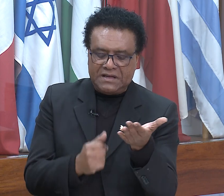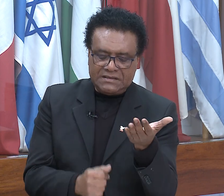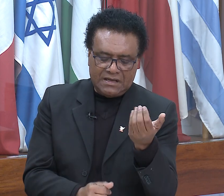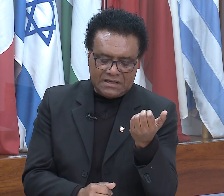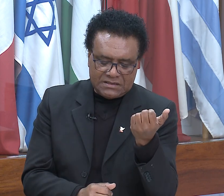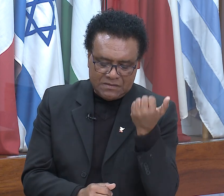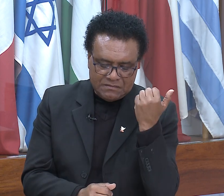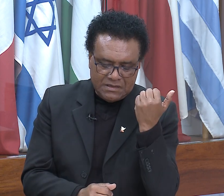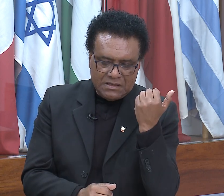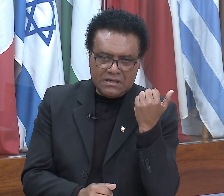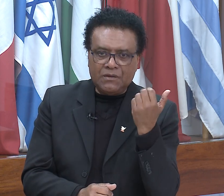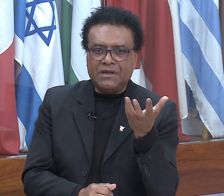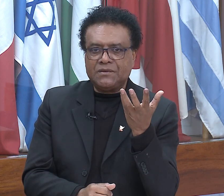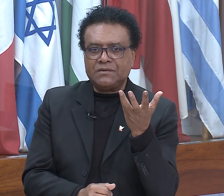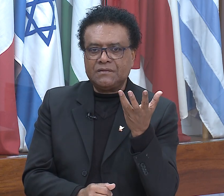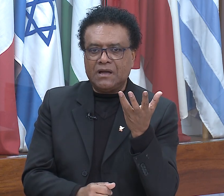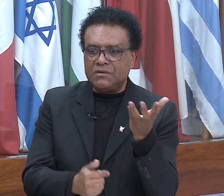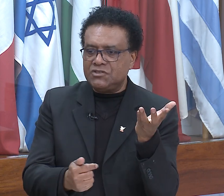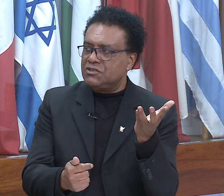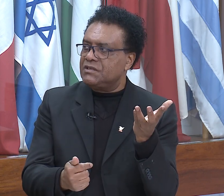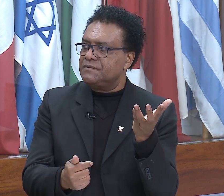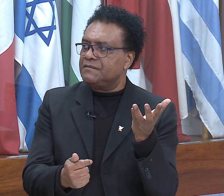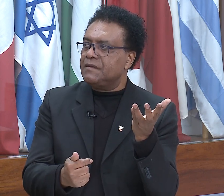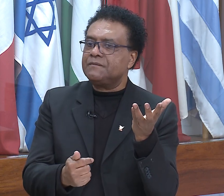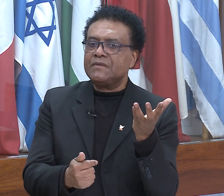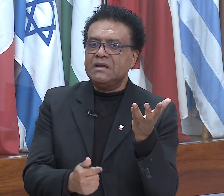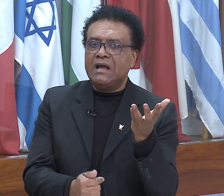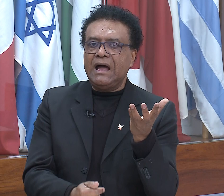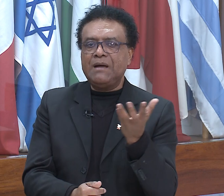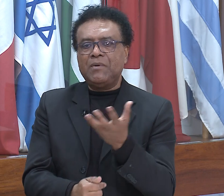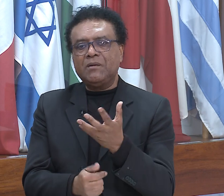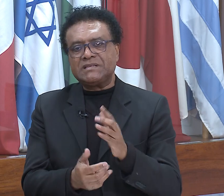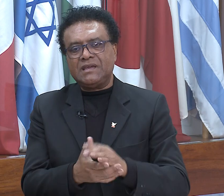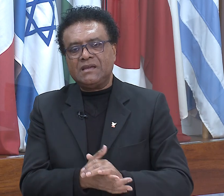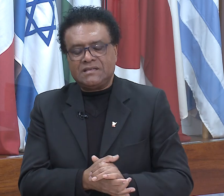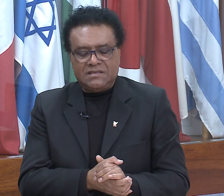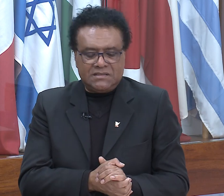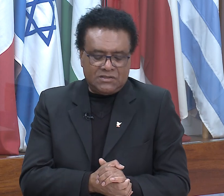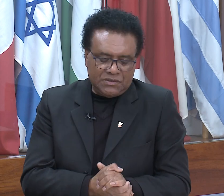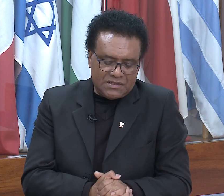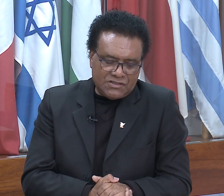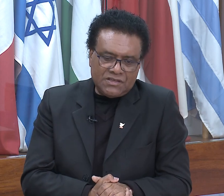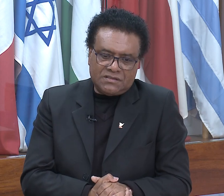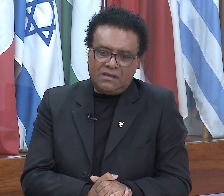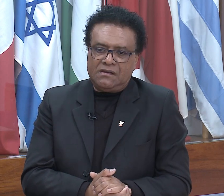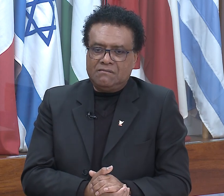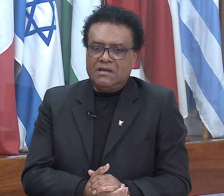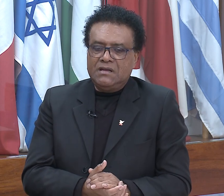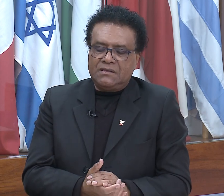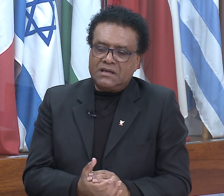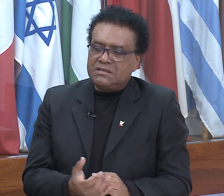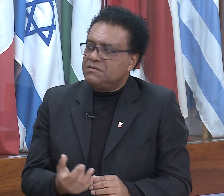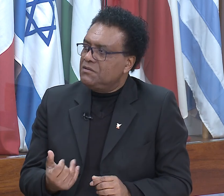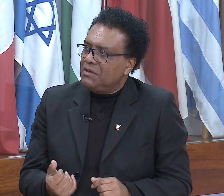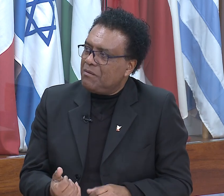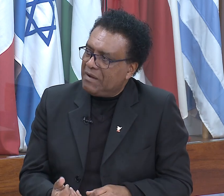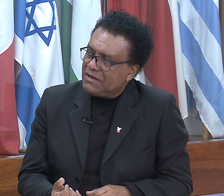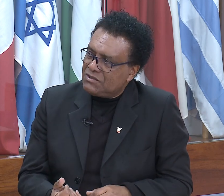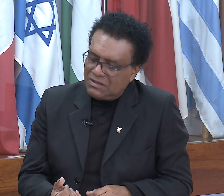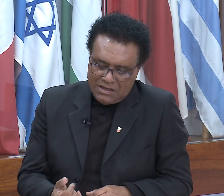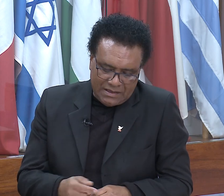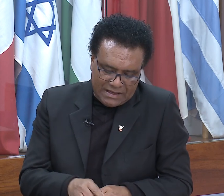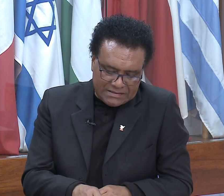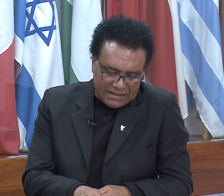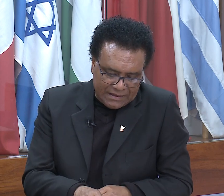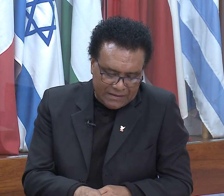o racista faz em relação ao negro ao indígena ah Paula mas tem racistas de outras etnias tem tem acima de tudo